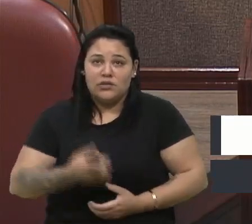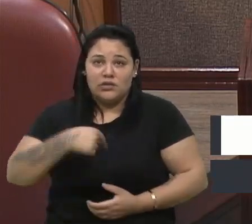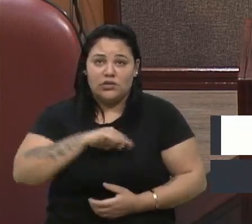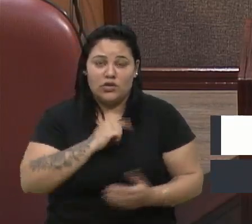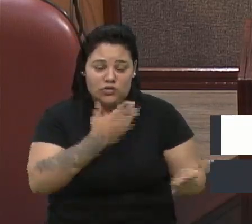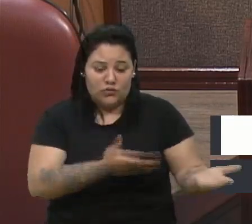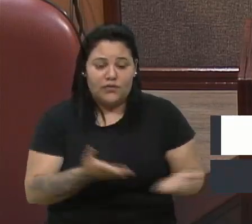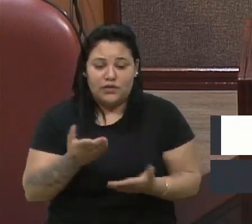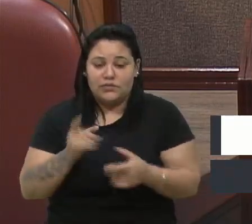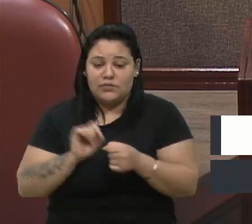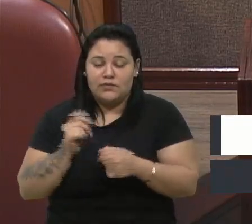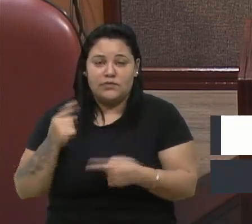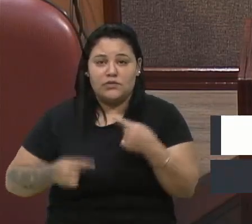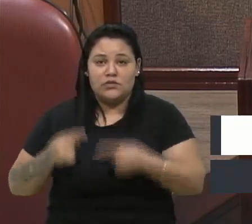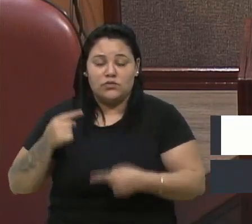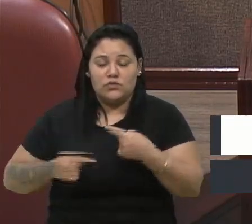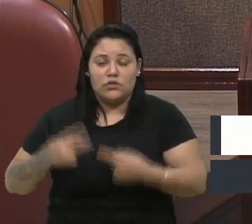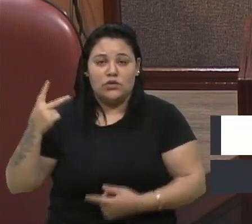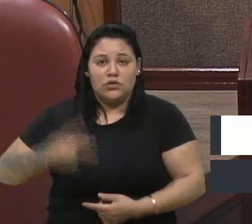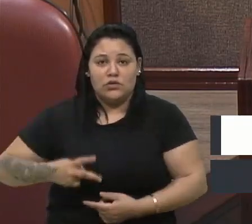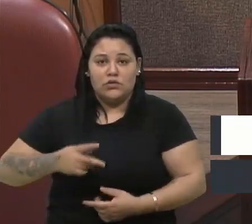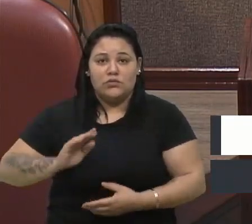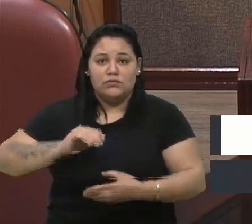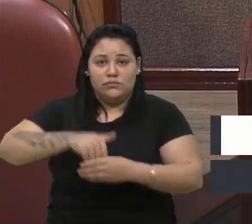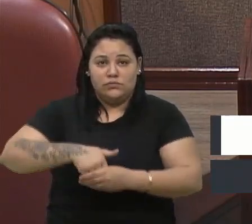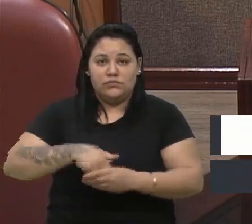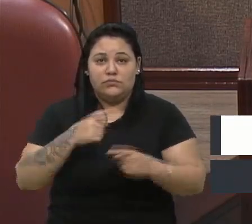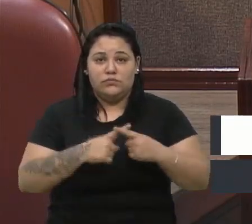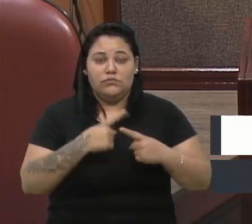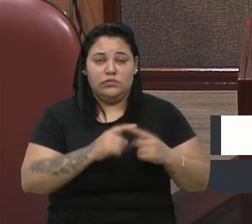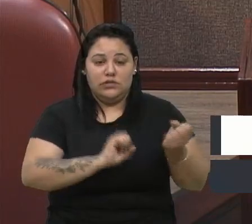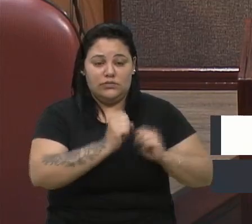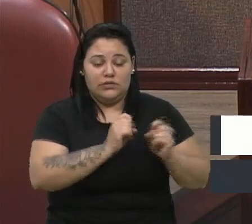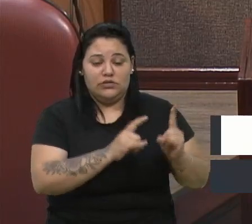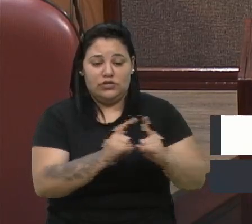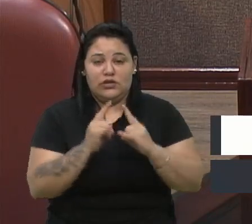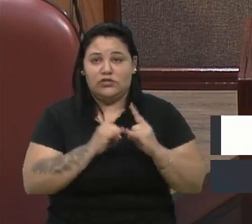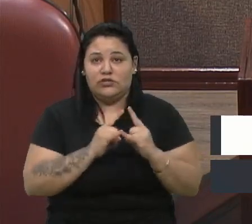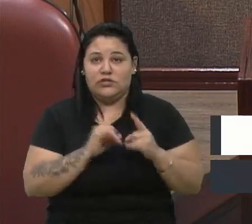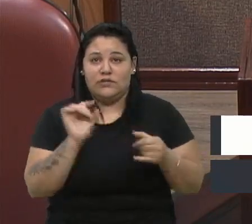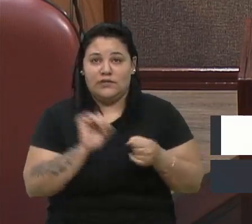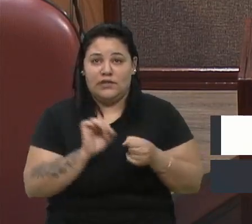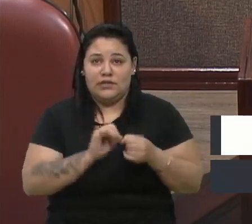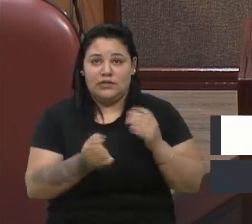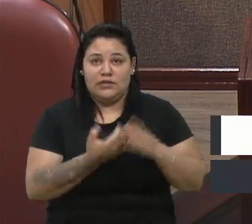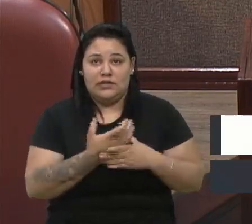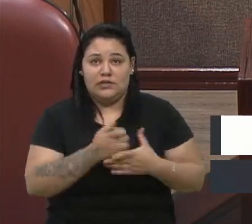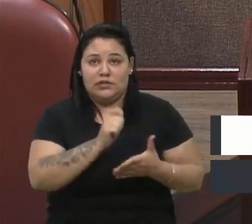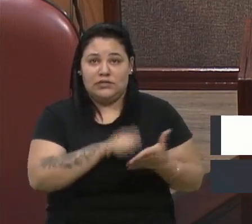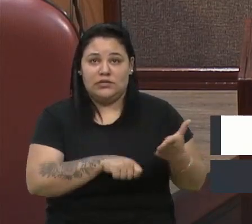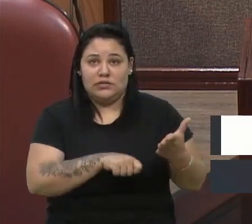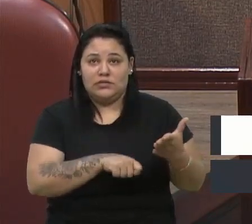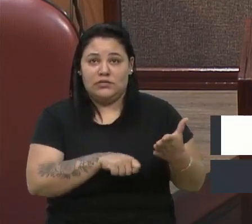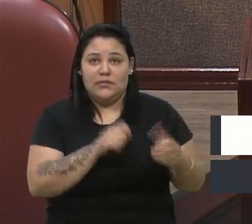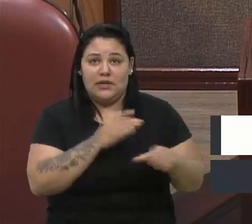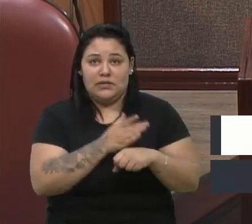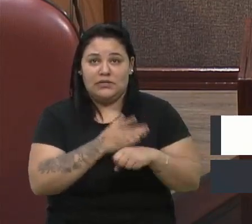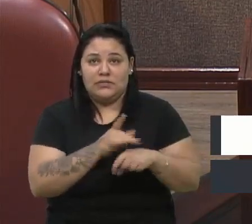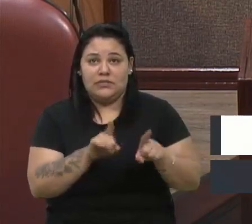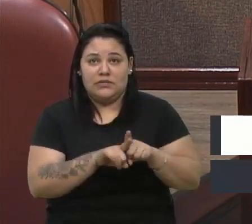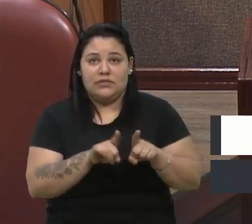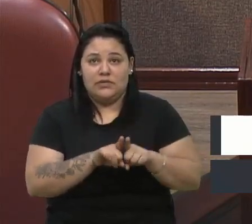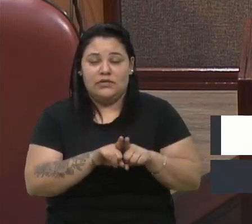convidando para a segunda discussão e votação que essas entidades, que as pessoas que fizeram esse abaixo-assinado estejam aqui participando disso. Porque